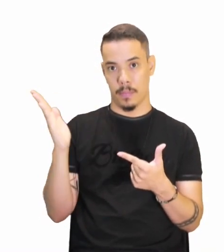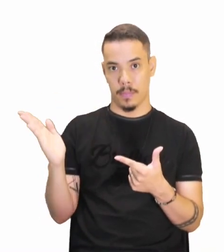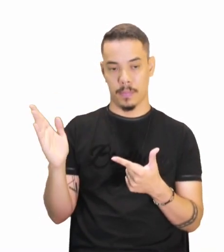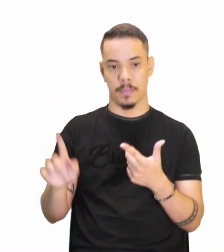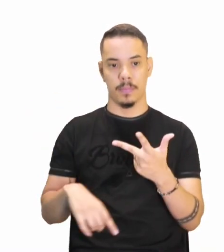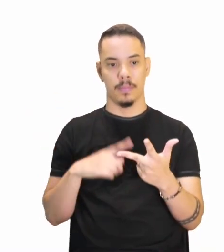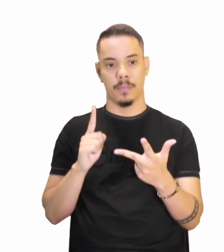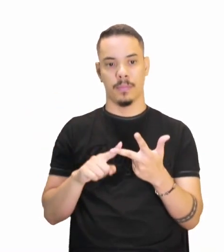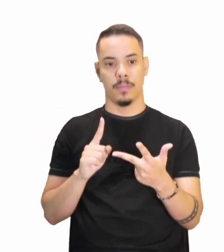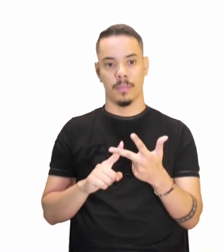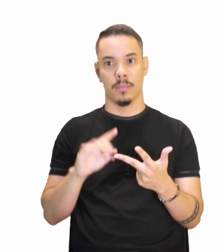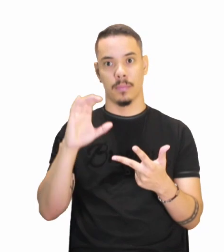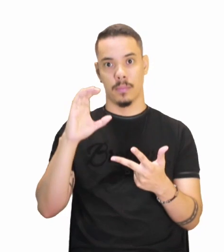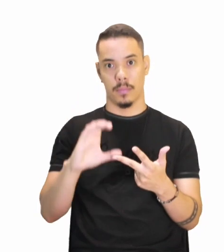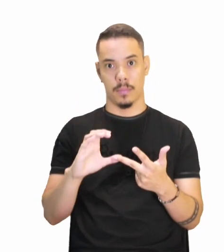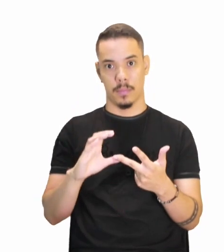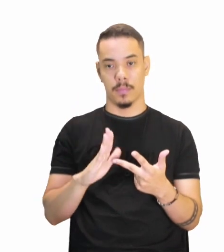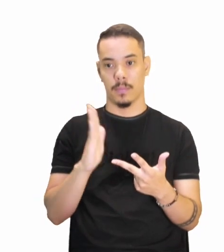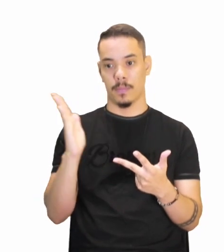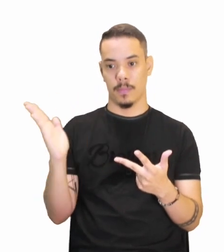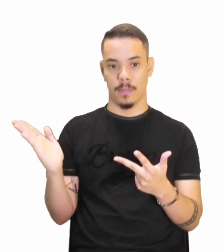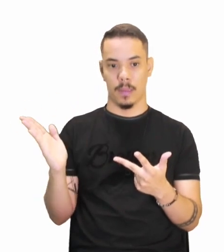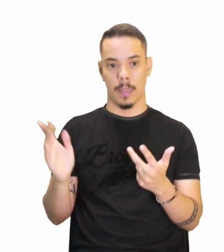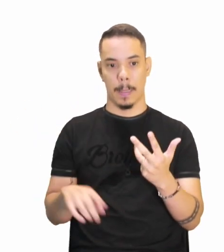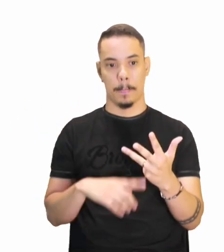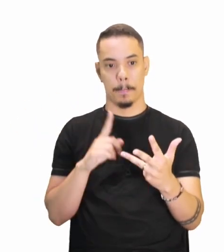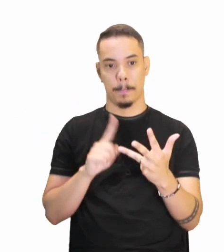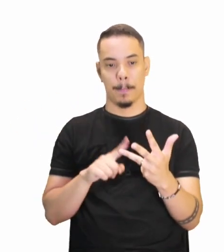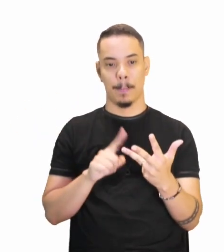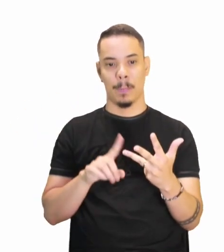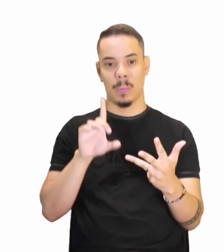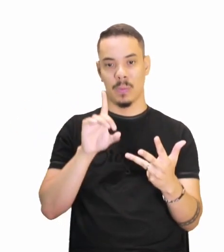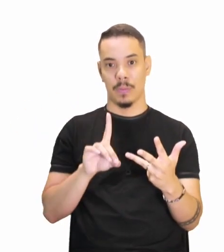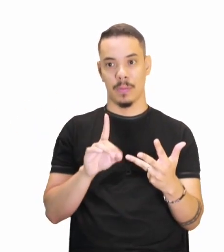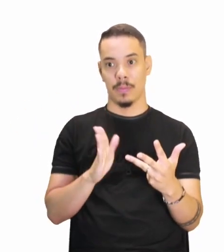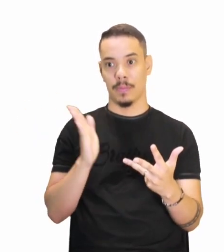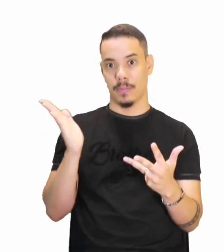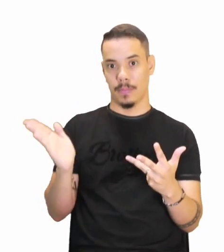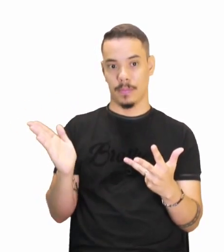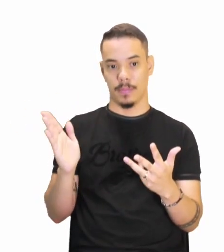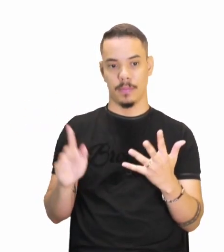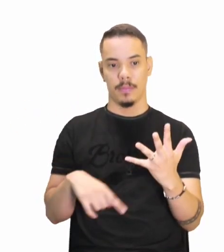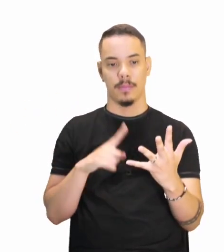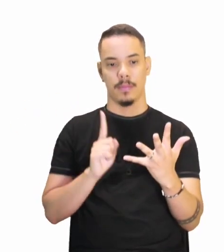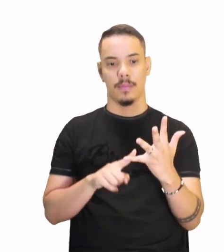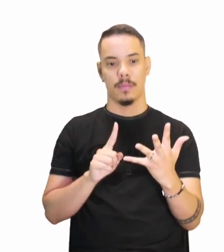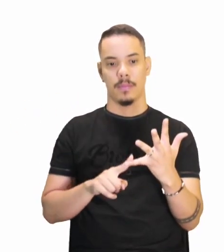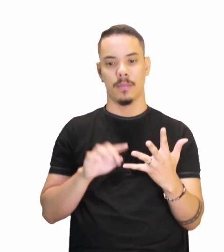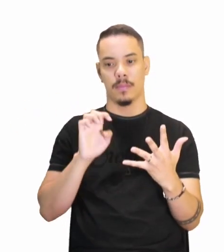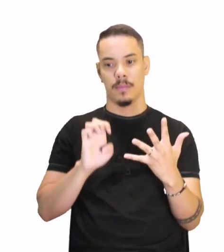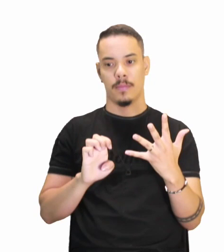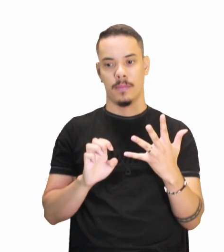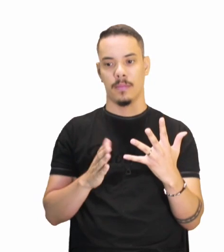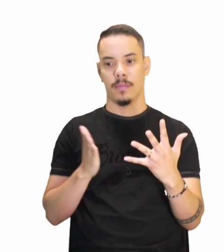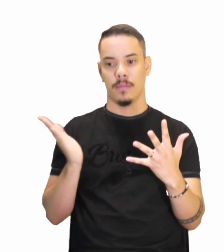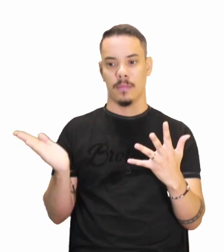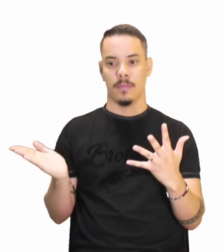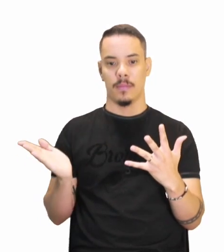se anafórica indireta de anafórica associativa